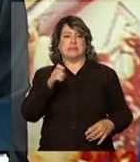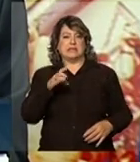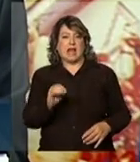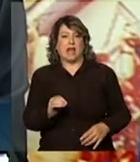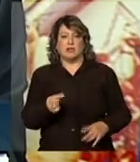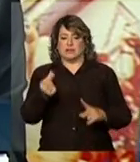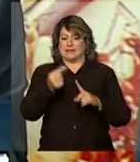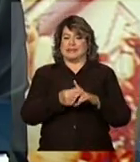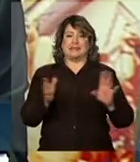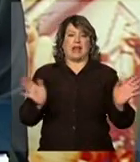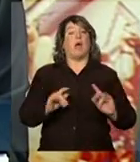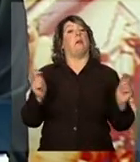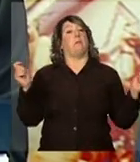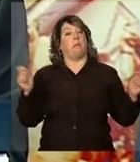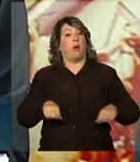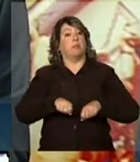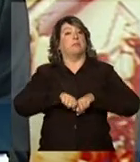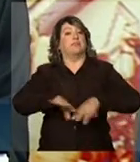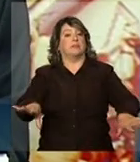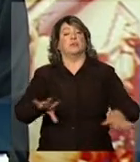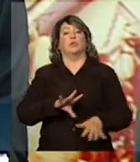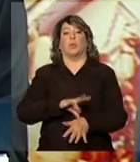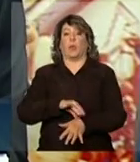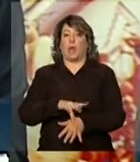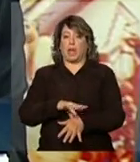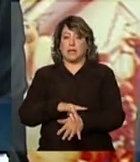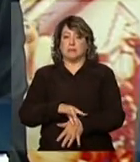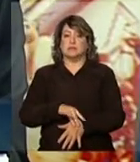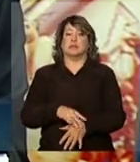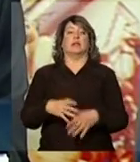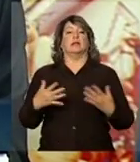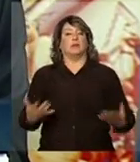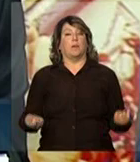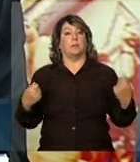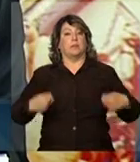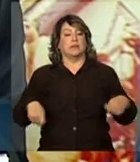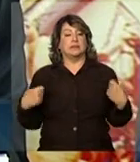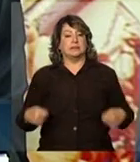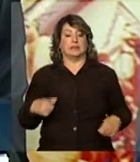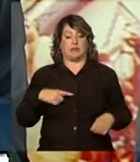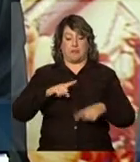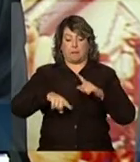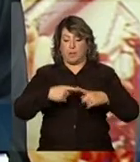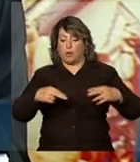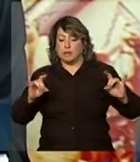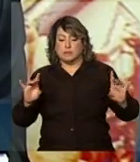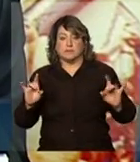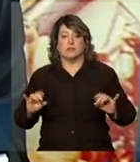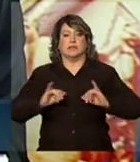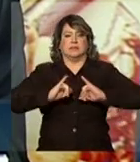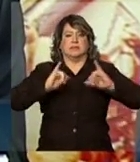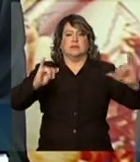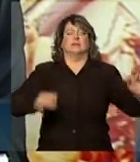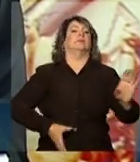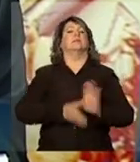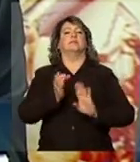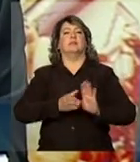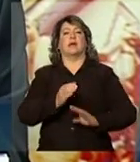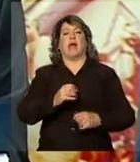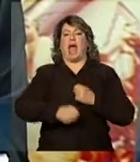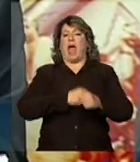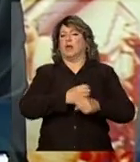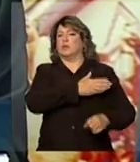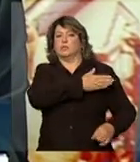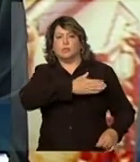de transmitir. Então, a gente busca exatamente fazer essa combinação de ter material específico que a gente vai trabalhar durante o ano inteiro,